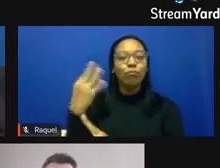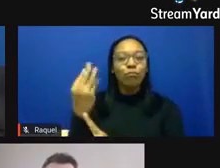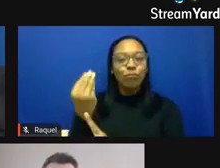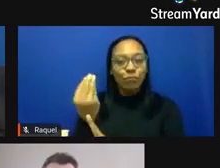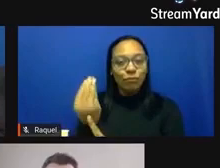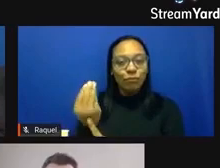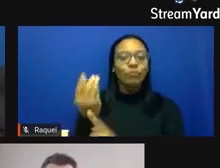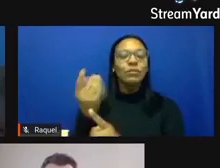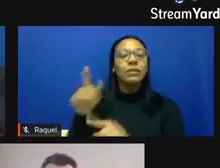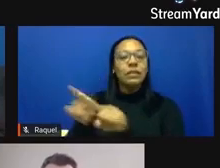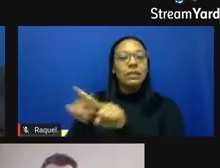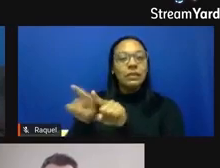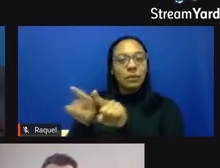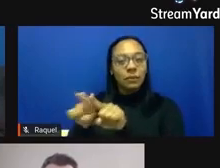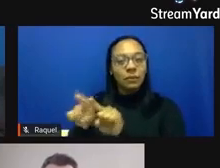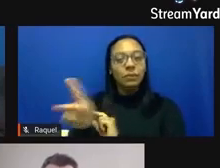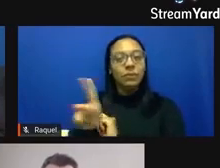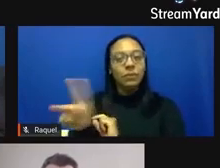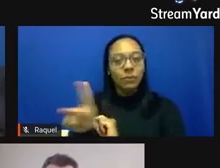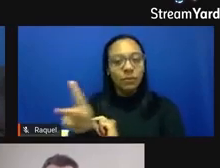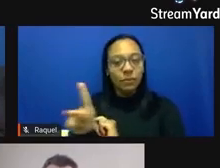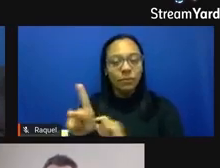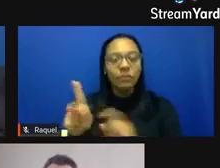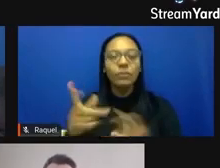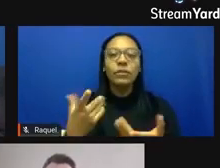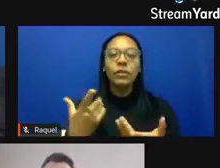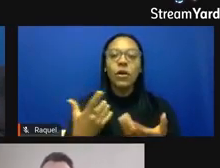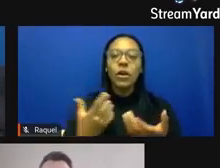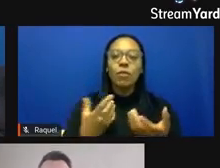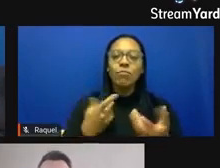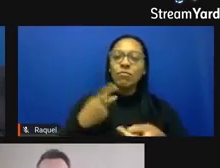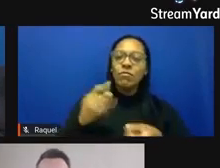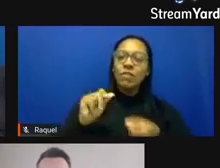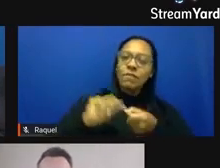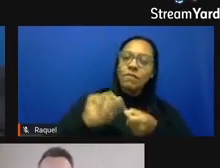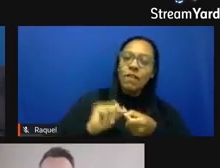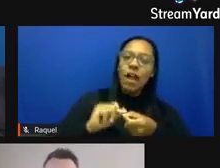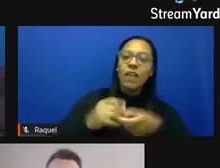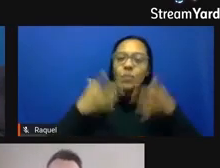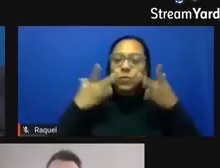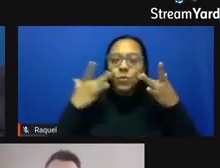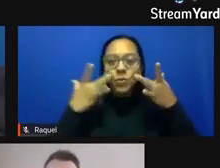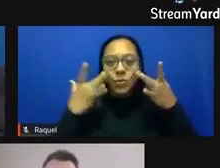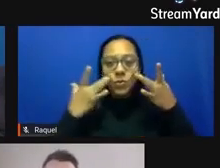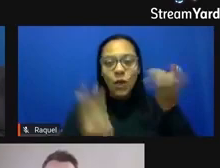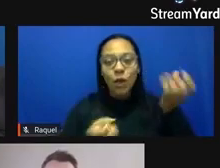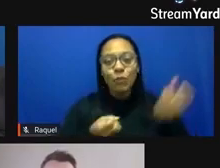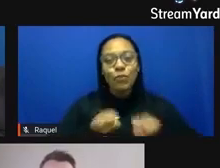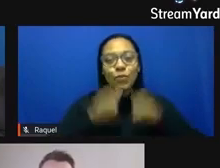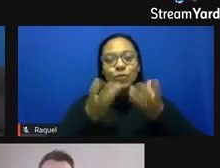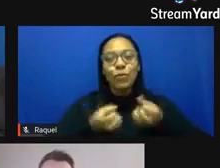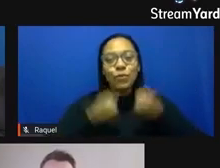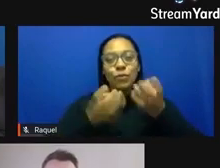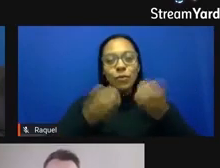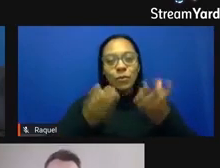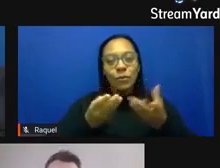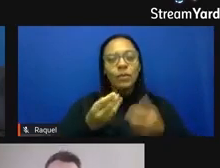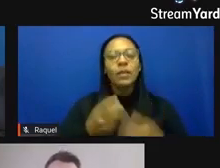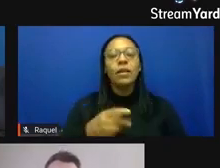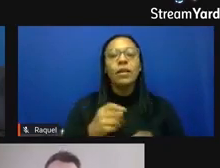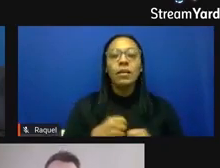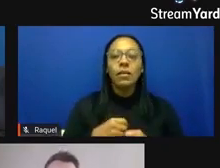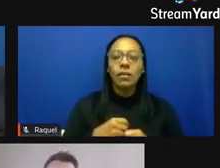é protagonista do monólogo que trata sobre isso, que se chama Memórias de Nina, né, Gabi?